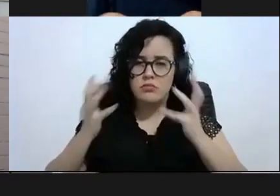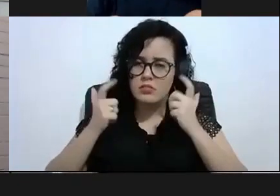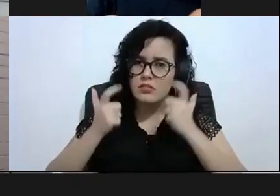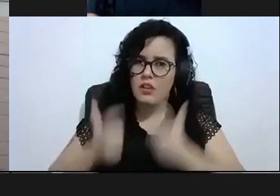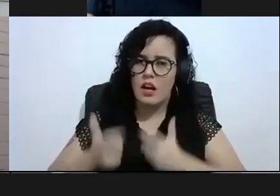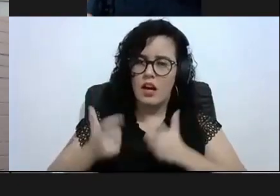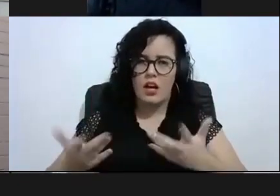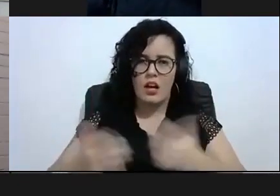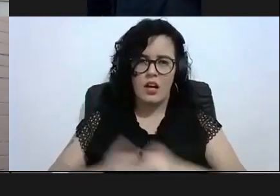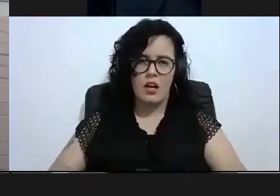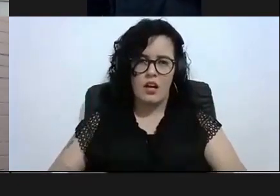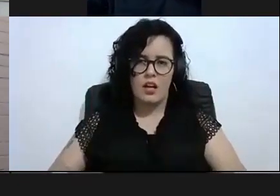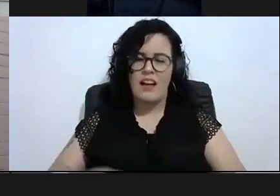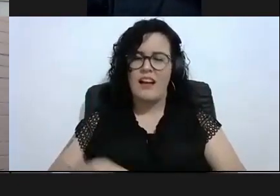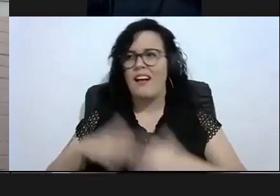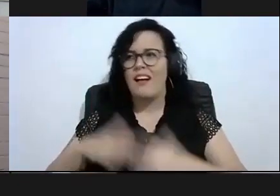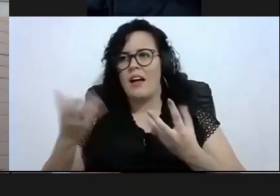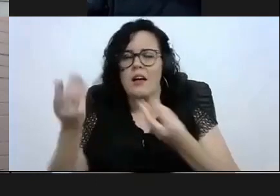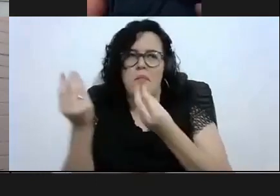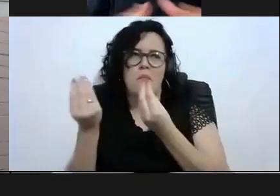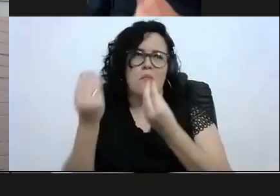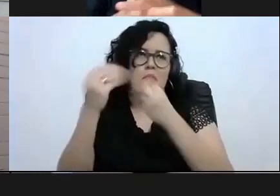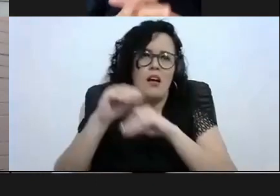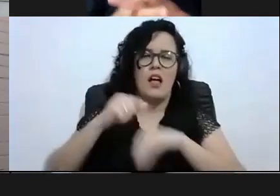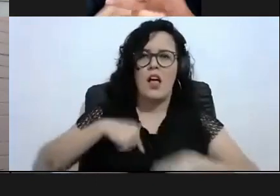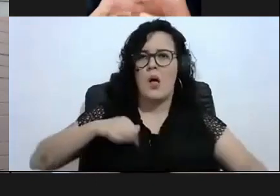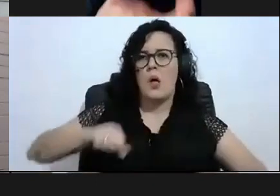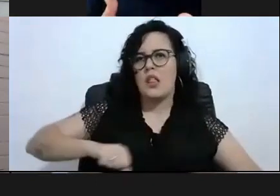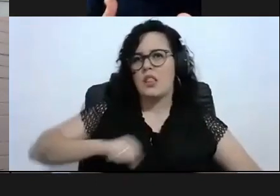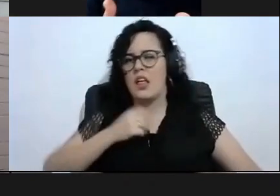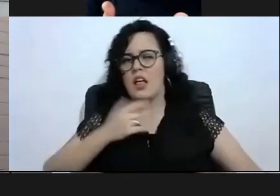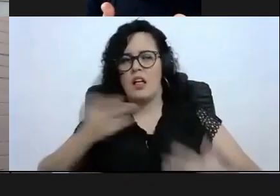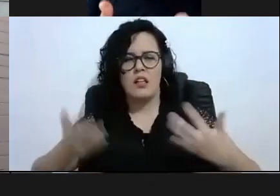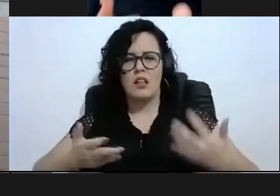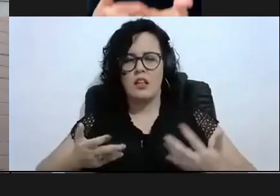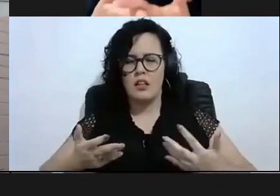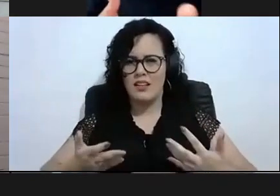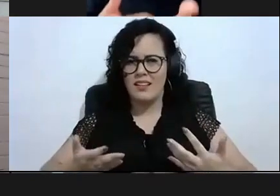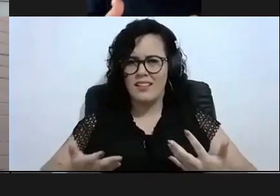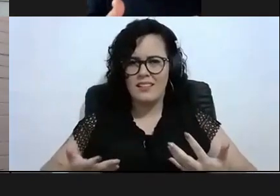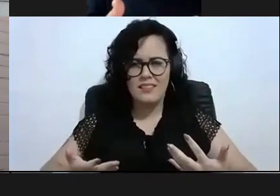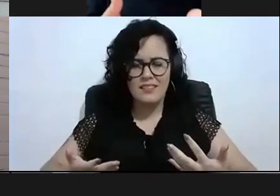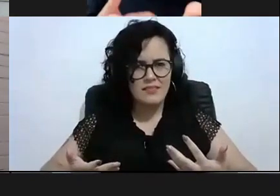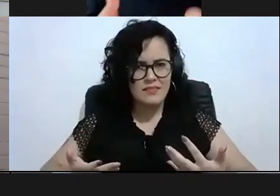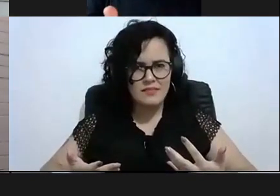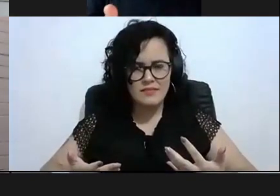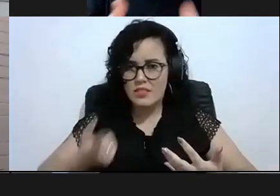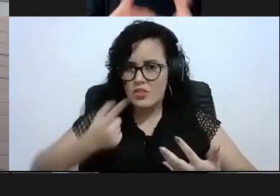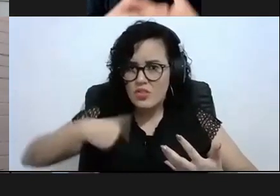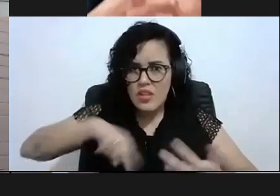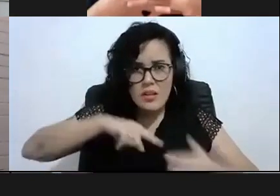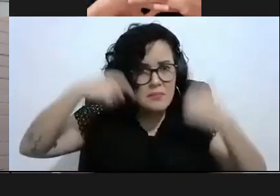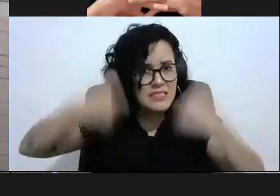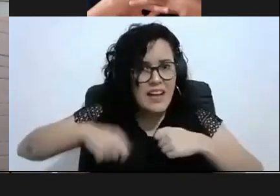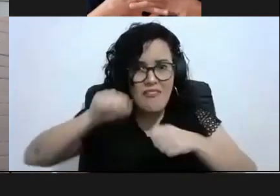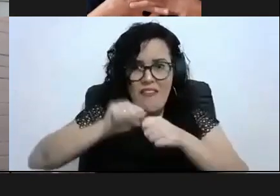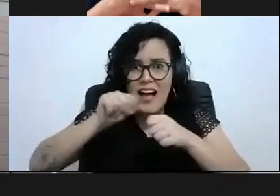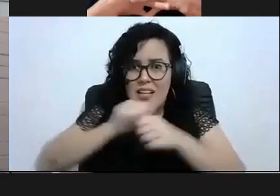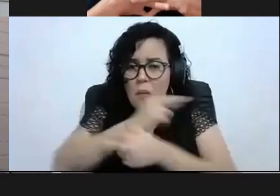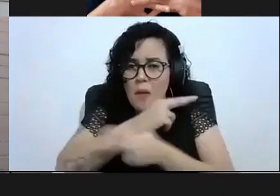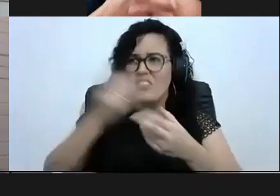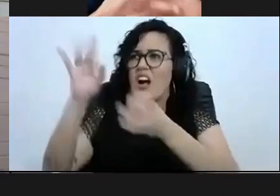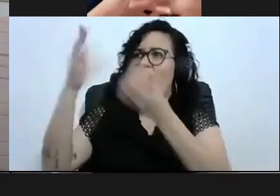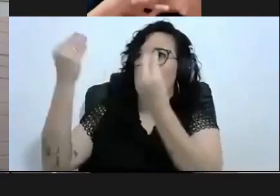e você posta, meu Deus, odeio. Fazer nada, a gente não precisa fazer, tem que fazer alguma coisa. Na